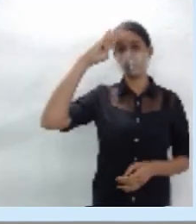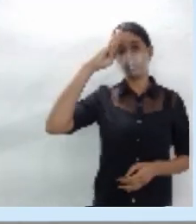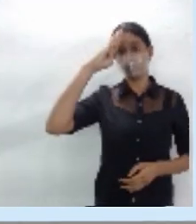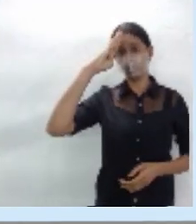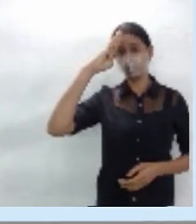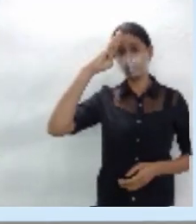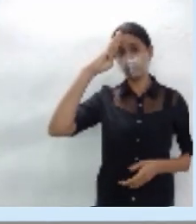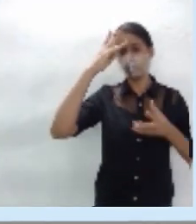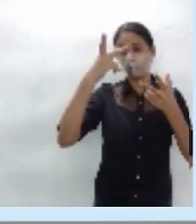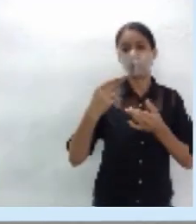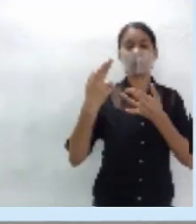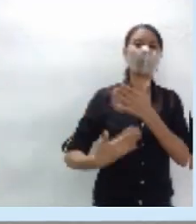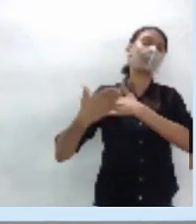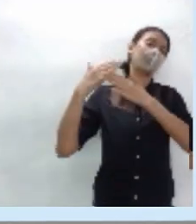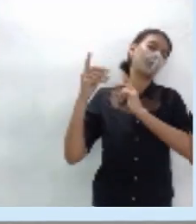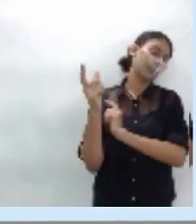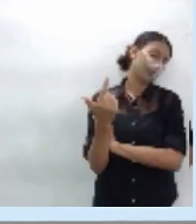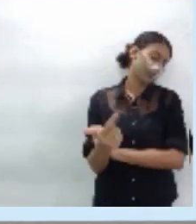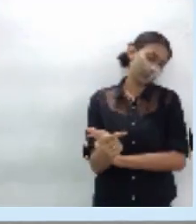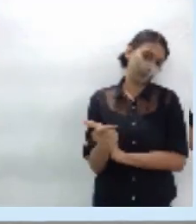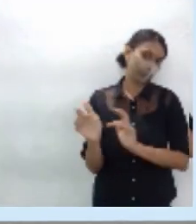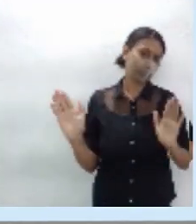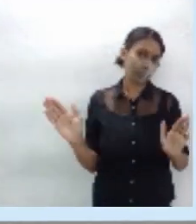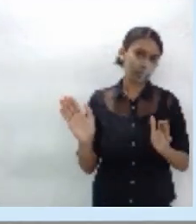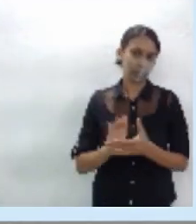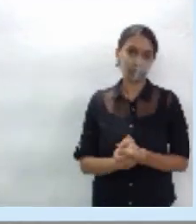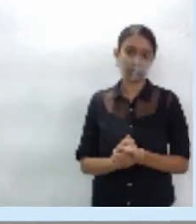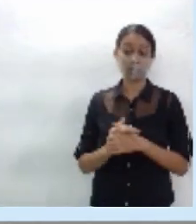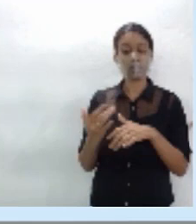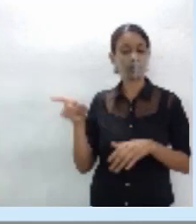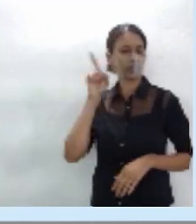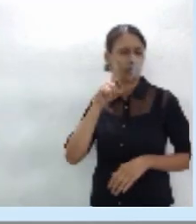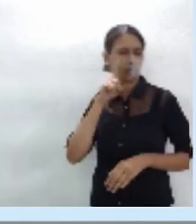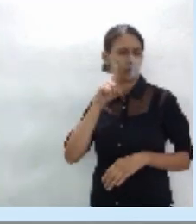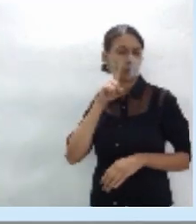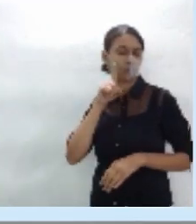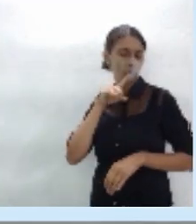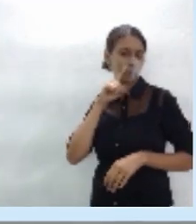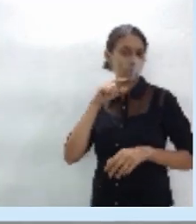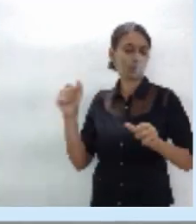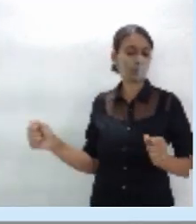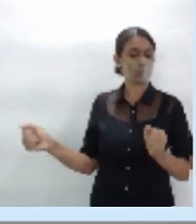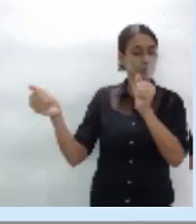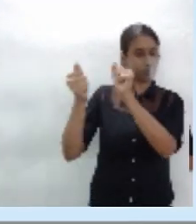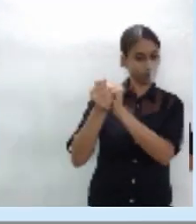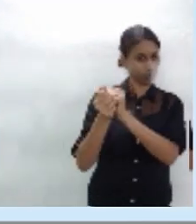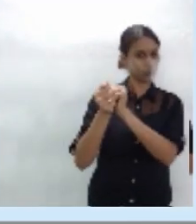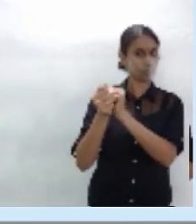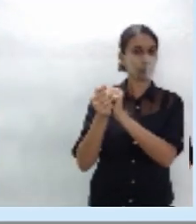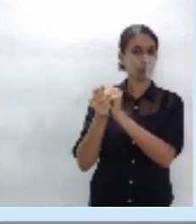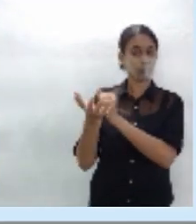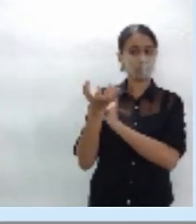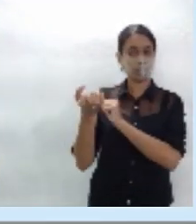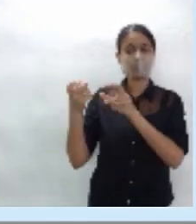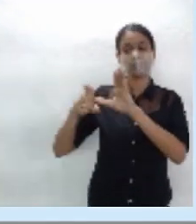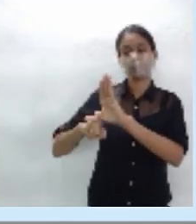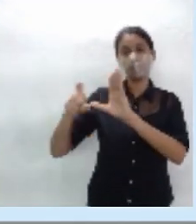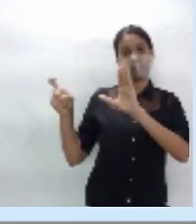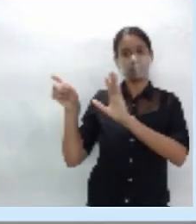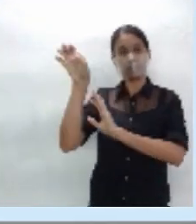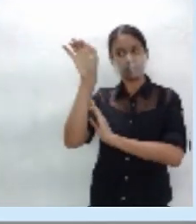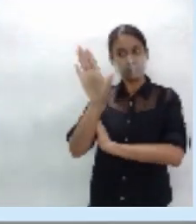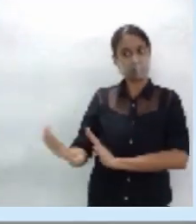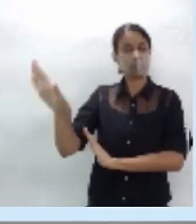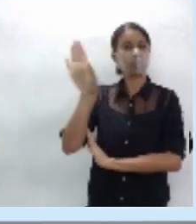militar. Então, os Estados Unidos começaram a apoiar esses países em busca dessas independências da Europa. E